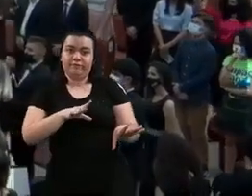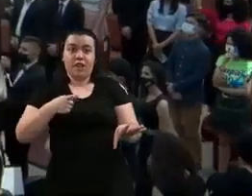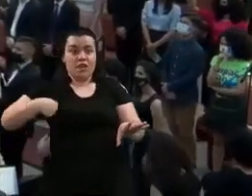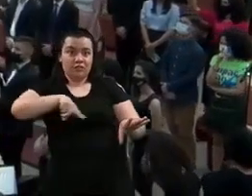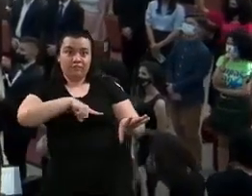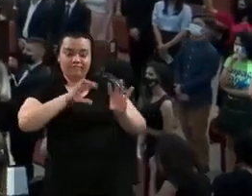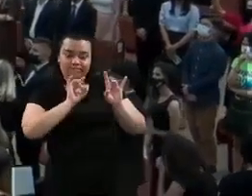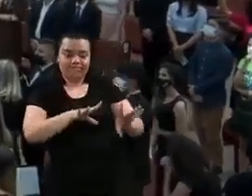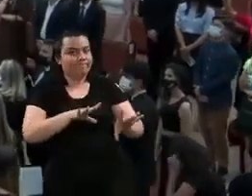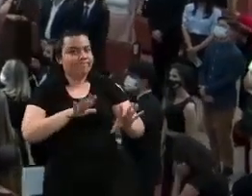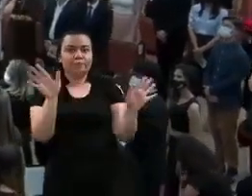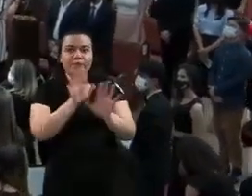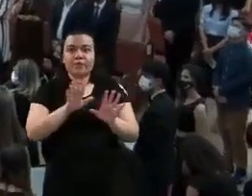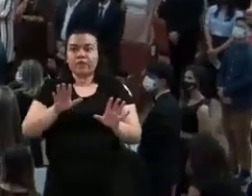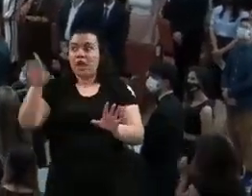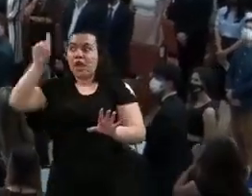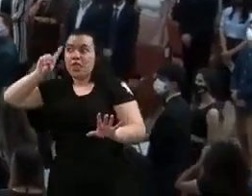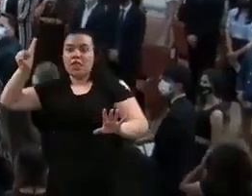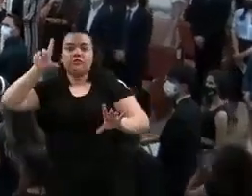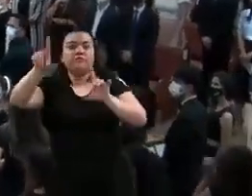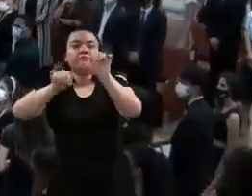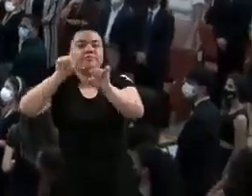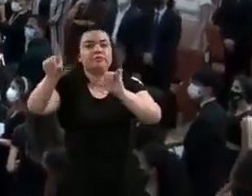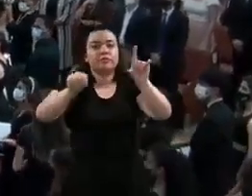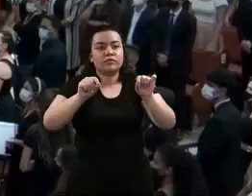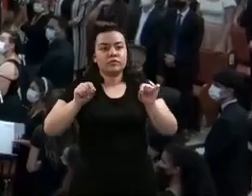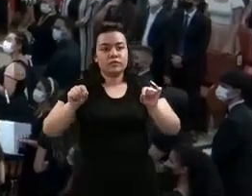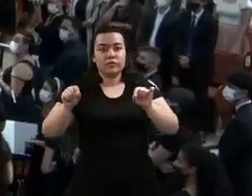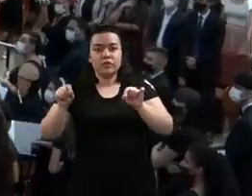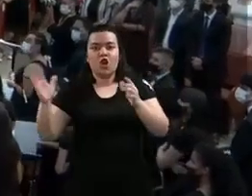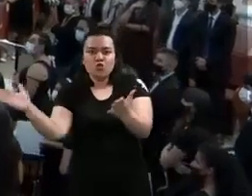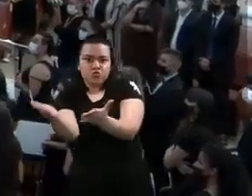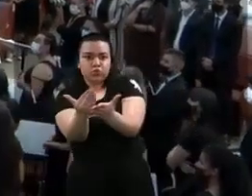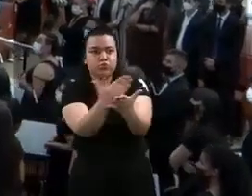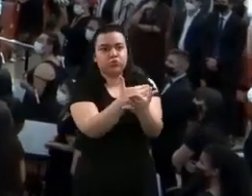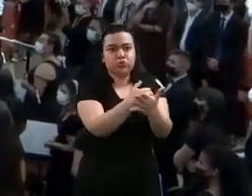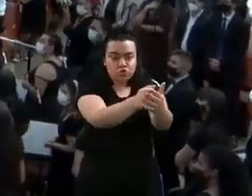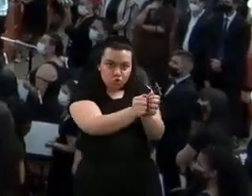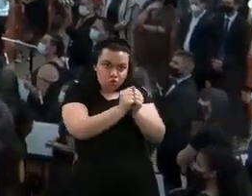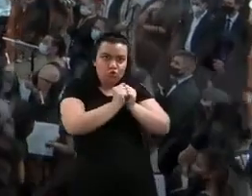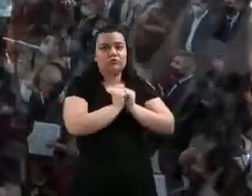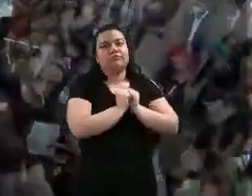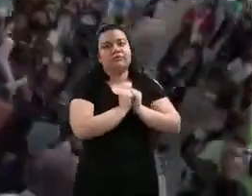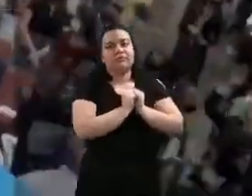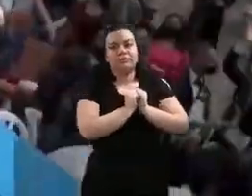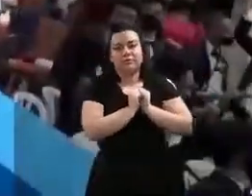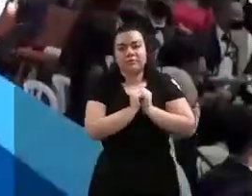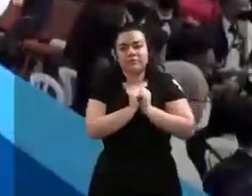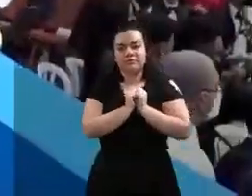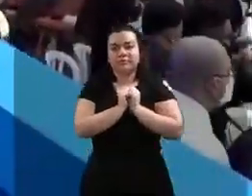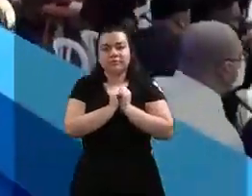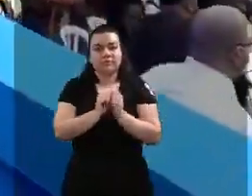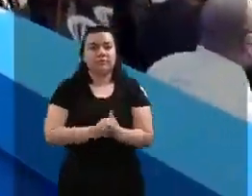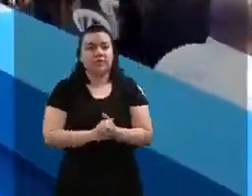Eu trouxe vocês aqui para que vocês conheçam quem eu sou. Há muitos aqui que não